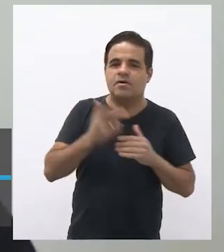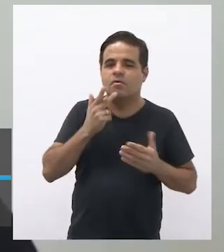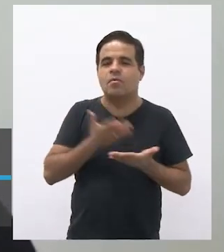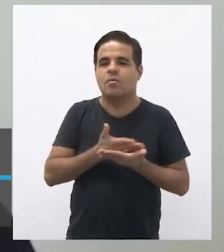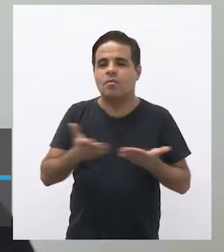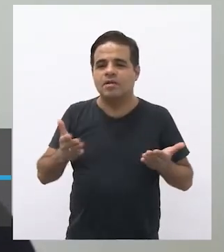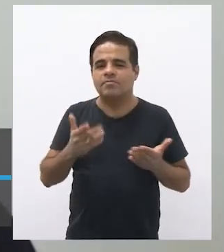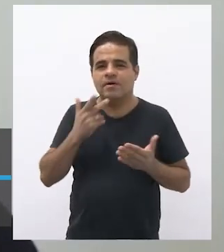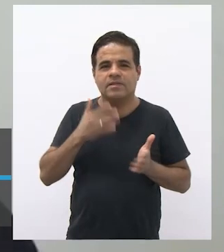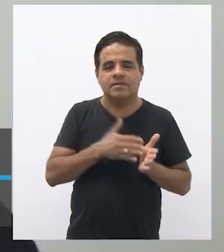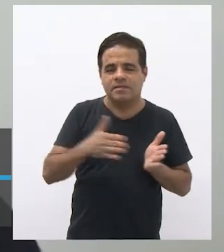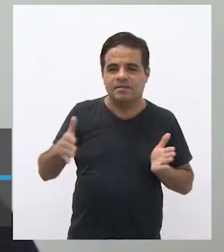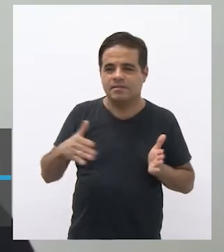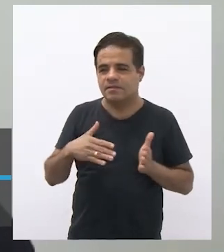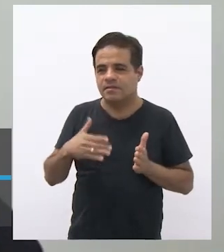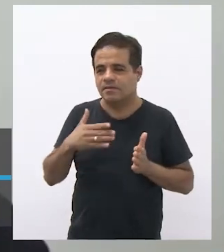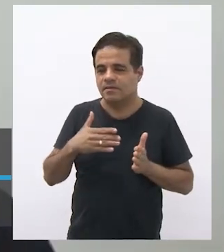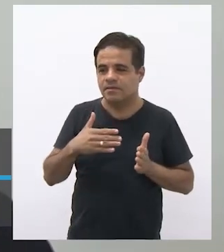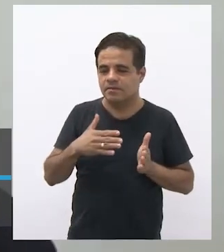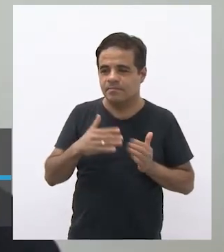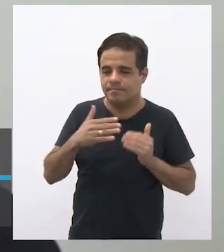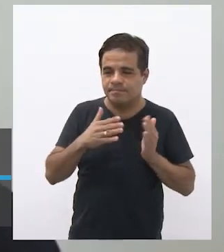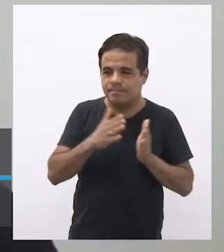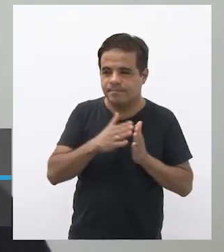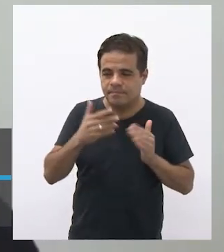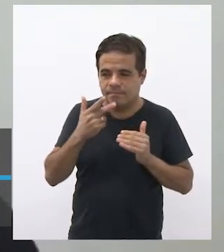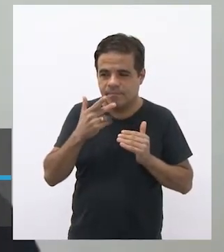Covid nos torna